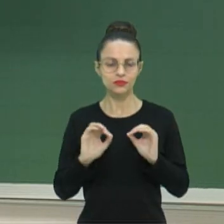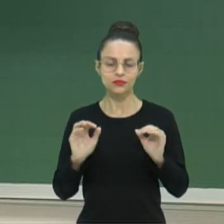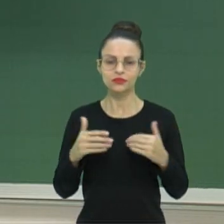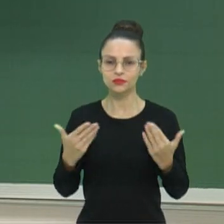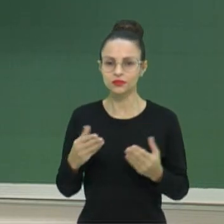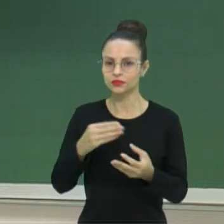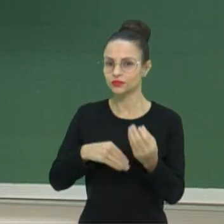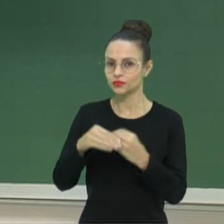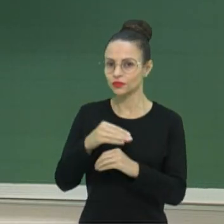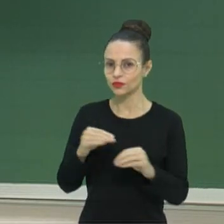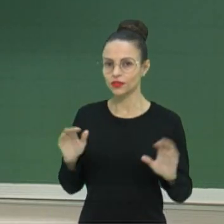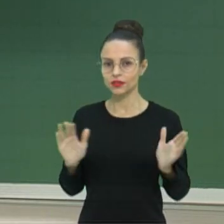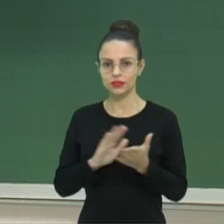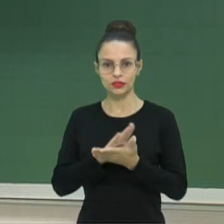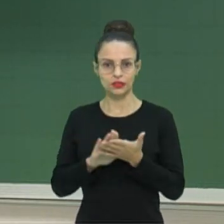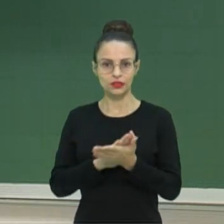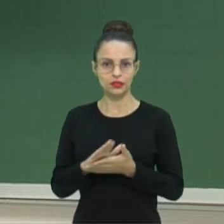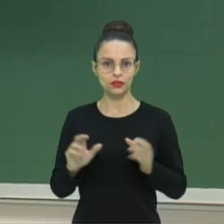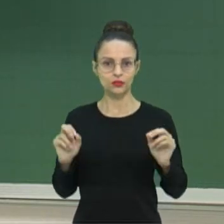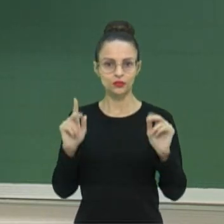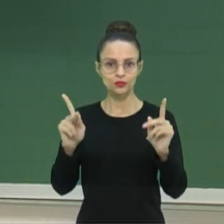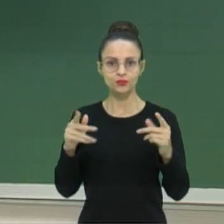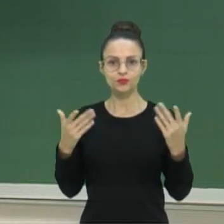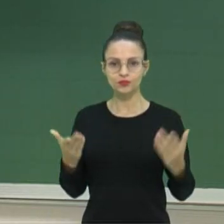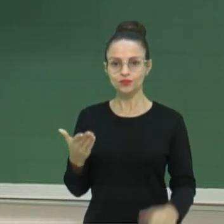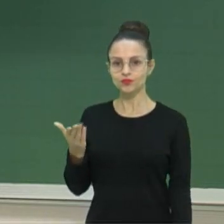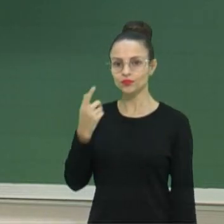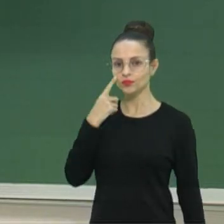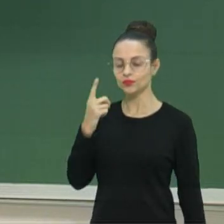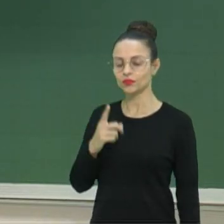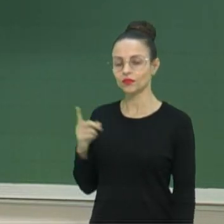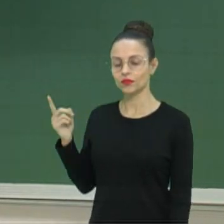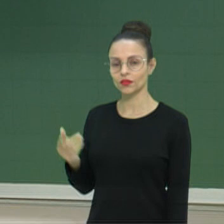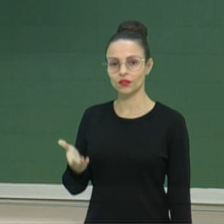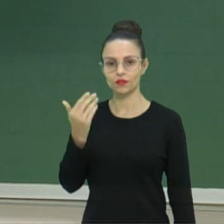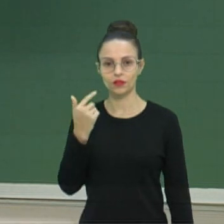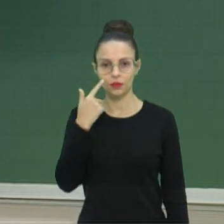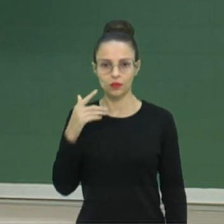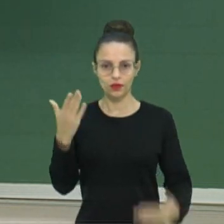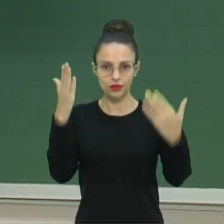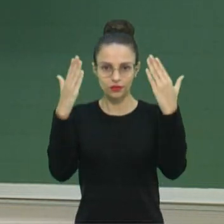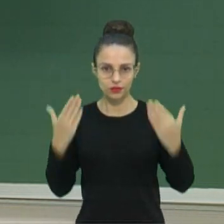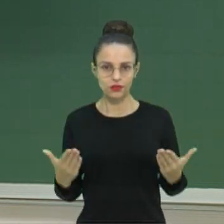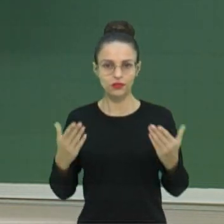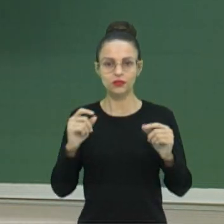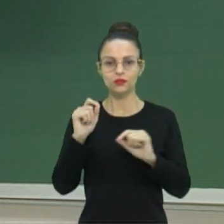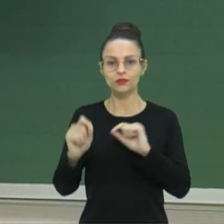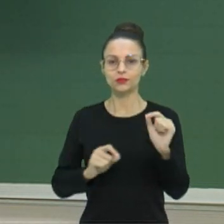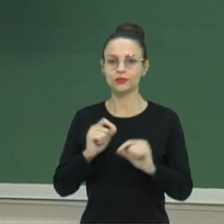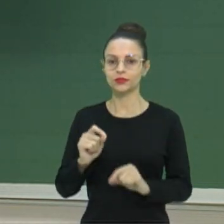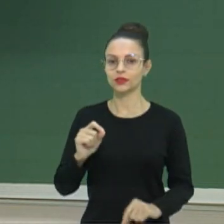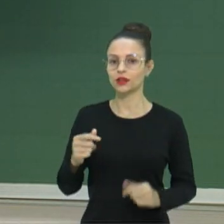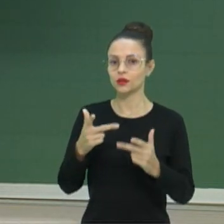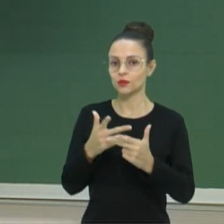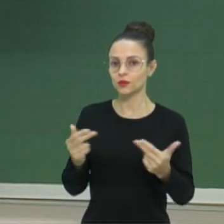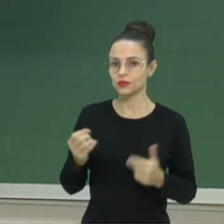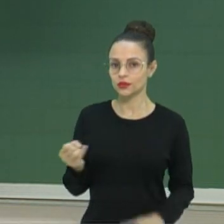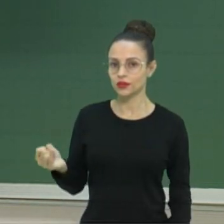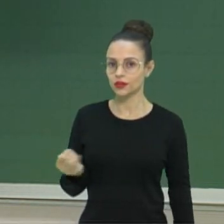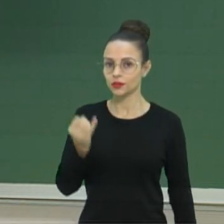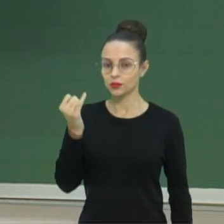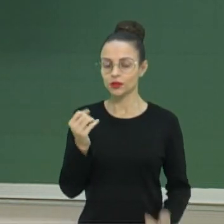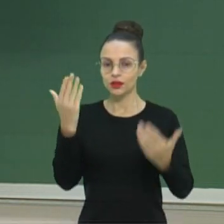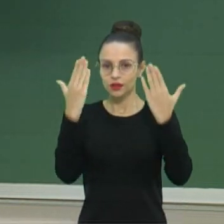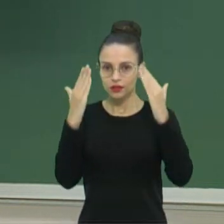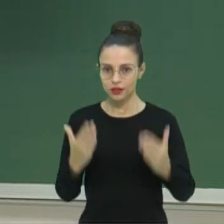né, envolvido nenhum aqui, ok? Bem, vamos analisar o seguinte. Coisas importantes serem analisadas